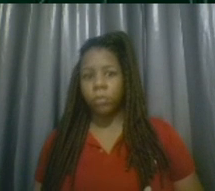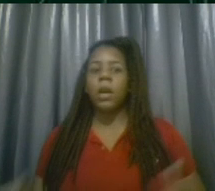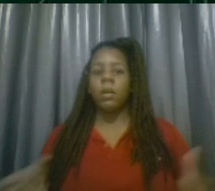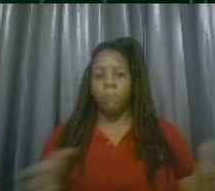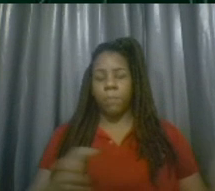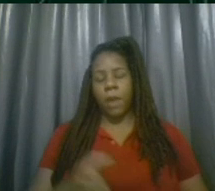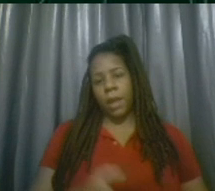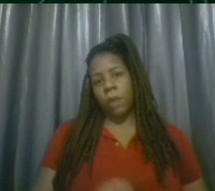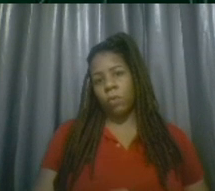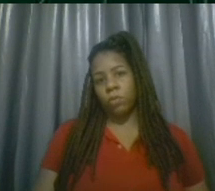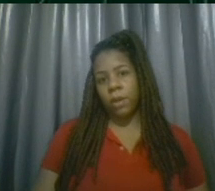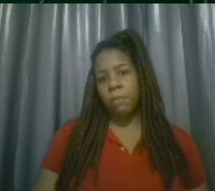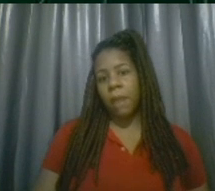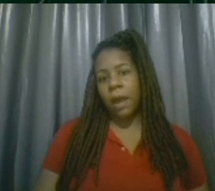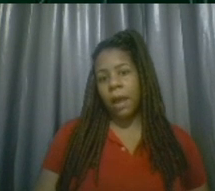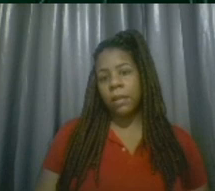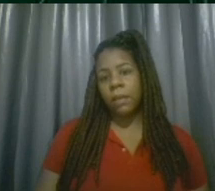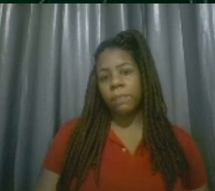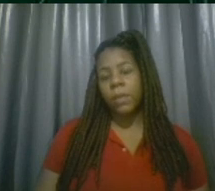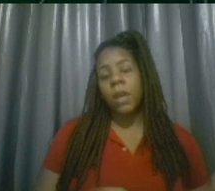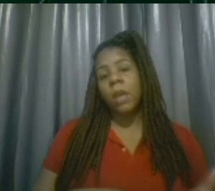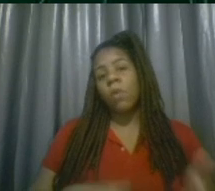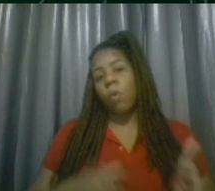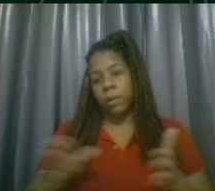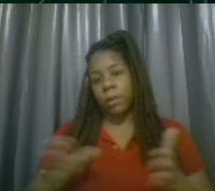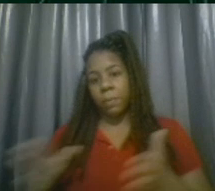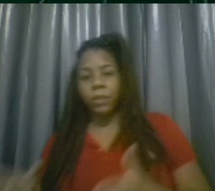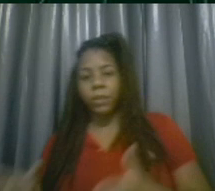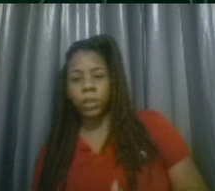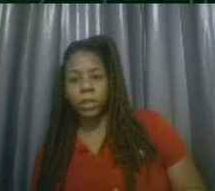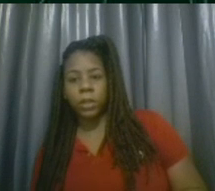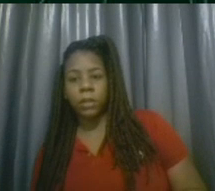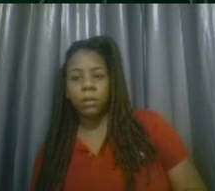oposto. Ela acordou animada, em